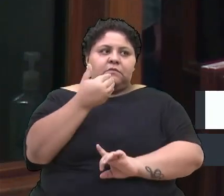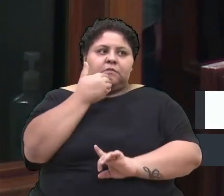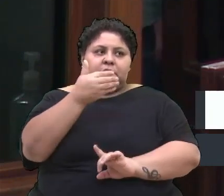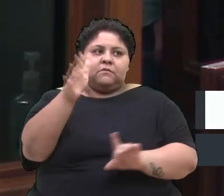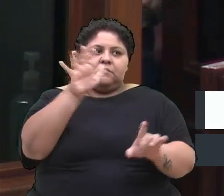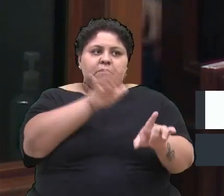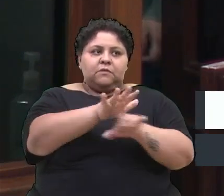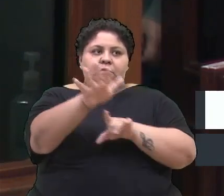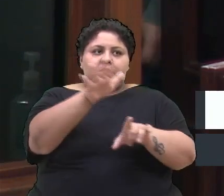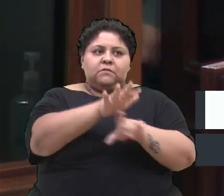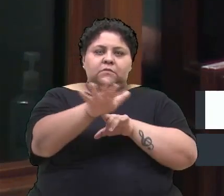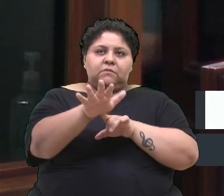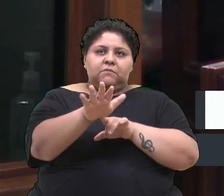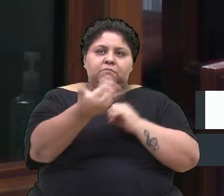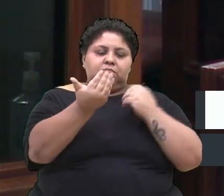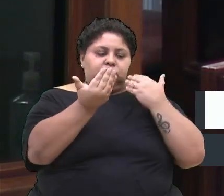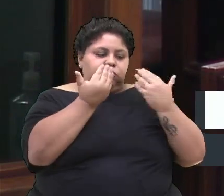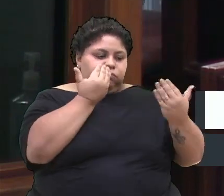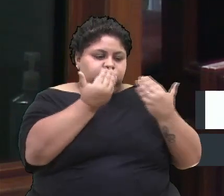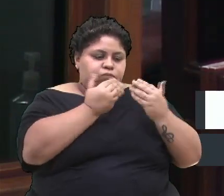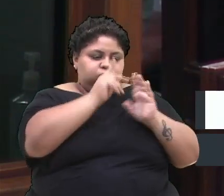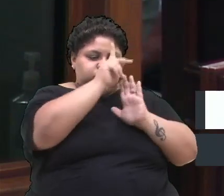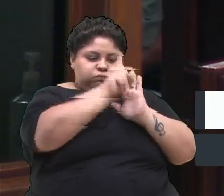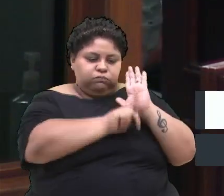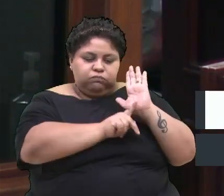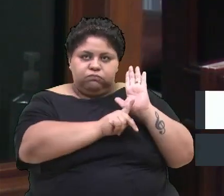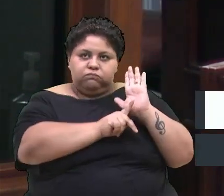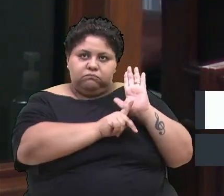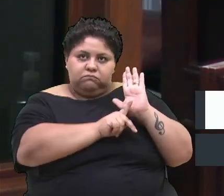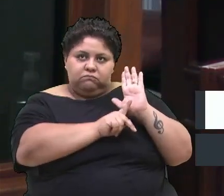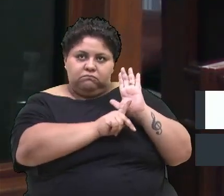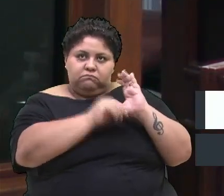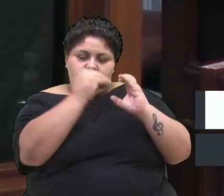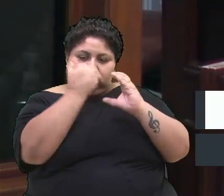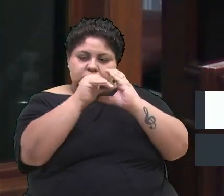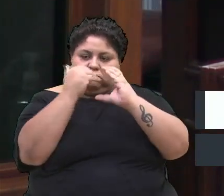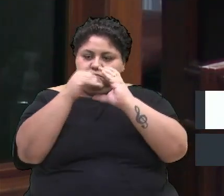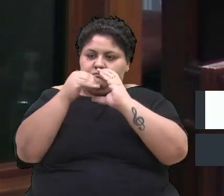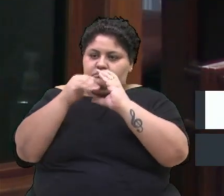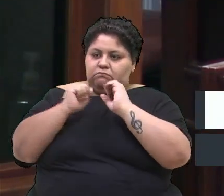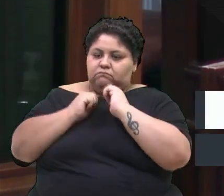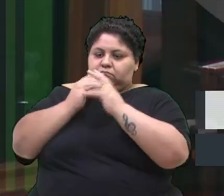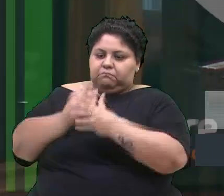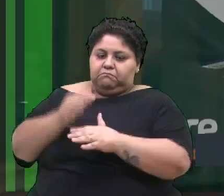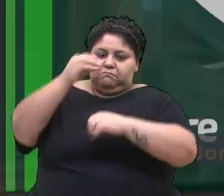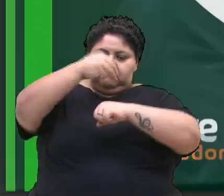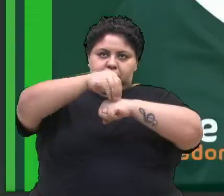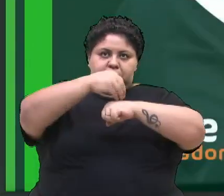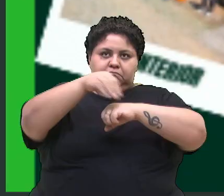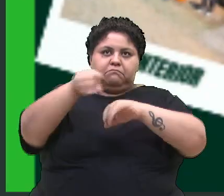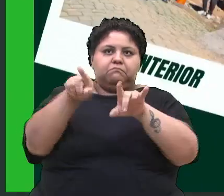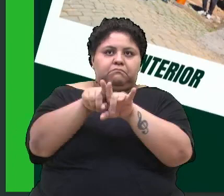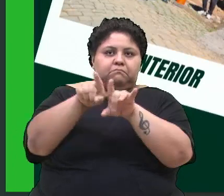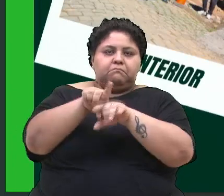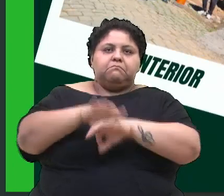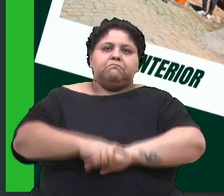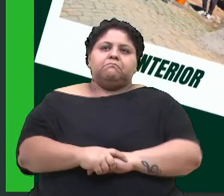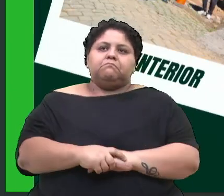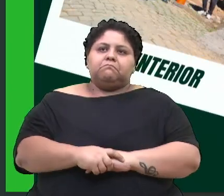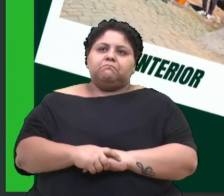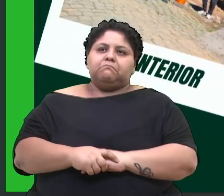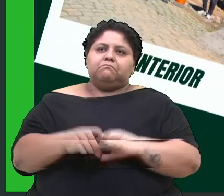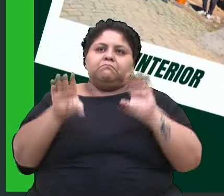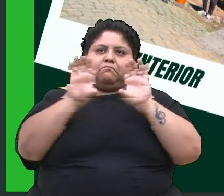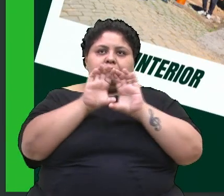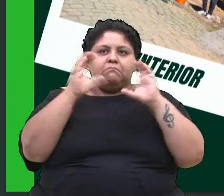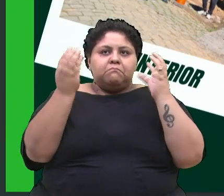demandas, análise de projetos, encaminhamento de ações e indicações, a comunidade foi